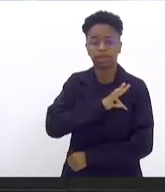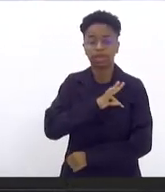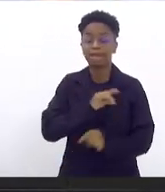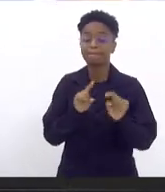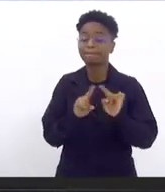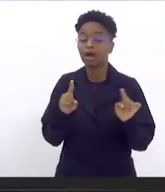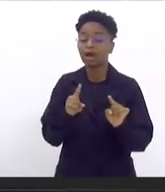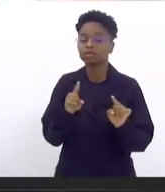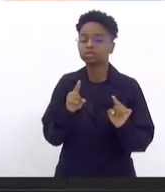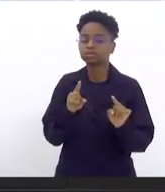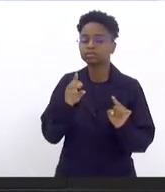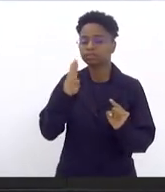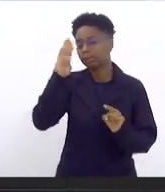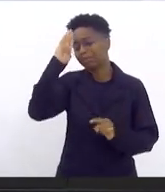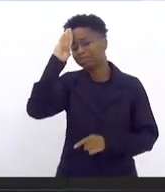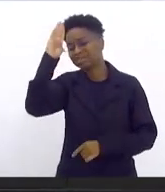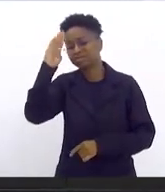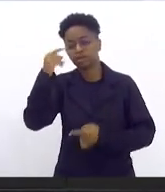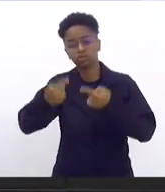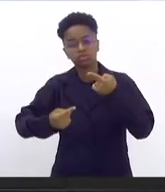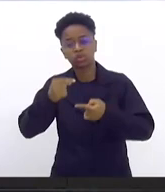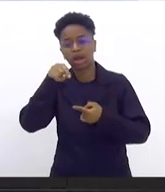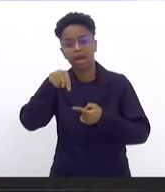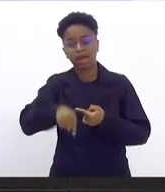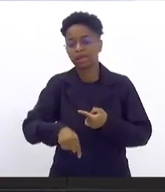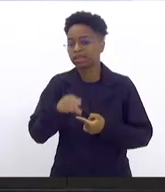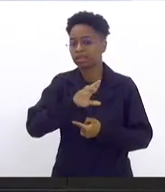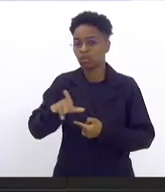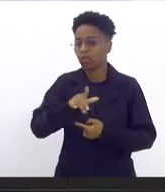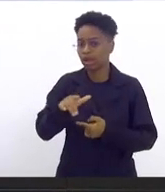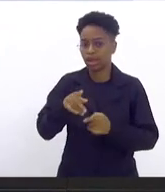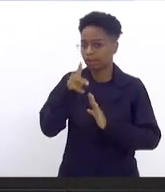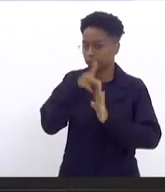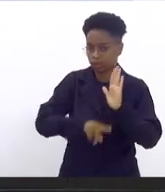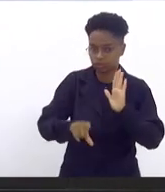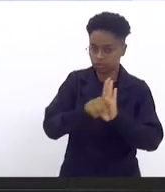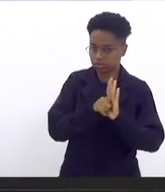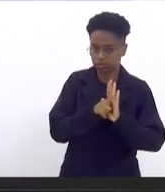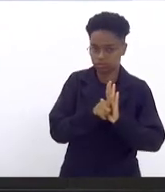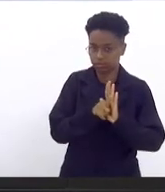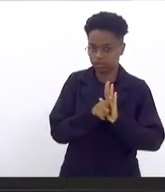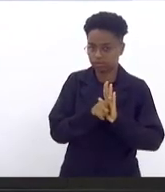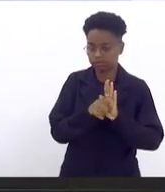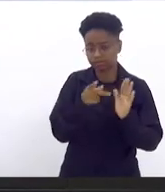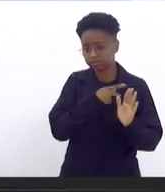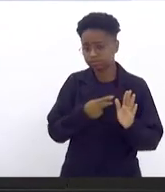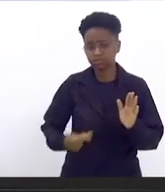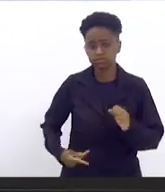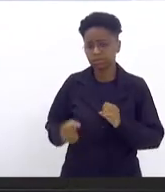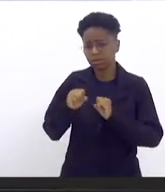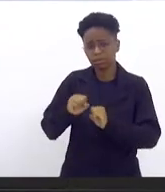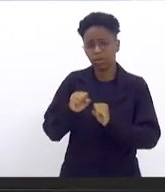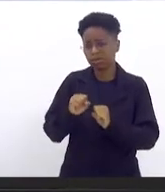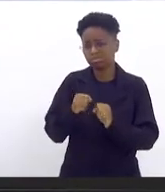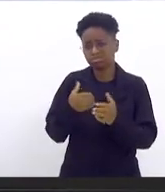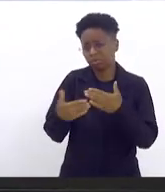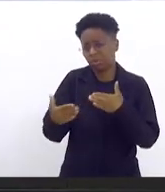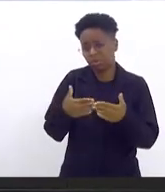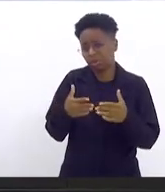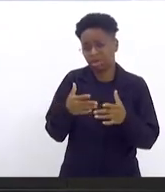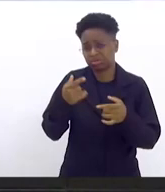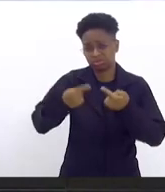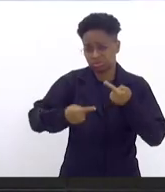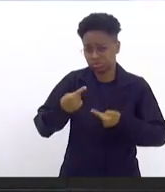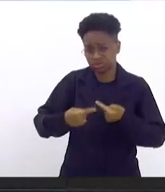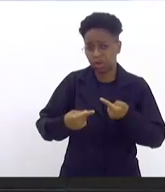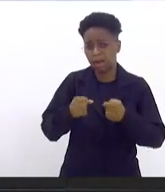grande questão aqui não é da matéria em si. Repito, a presidência pode, independente de qualquer discussão, baixar a diligência para onde seja. Não só